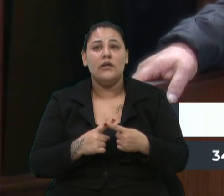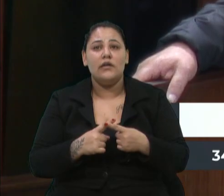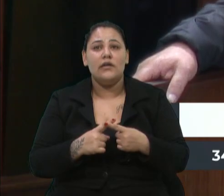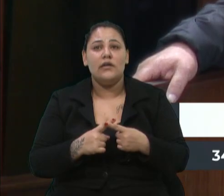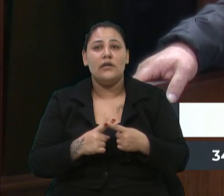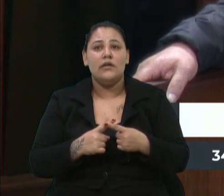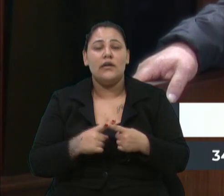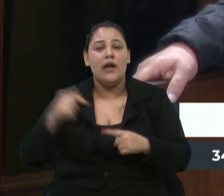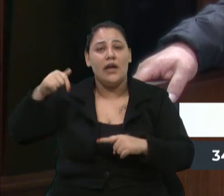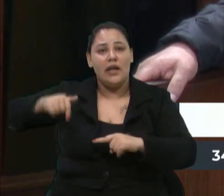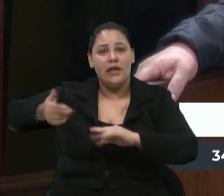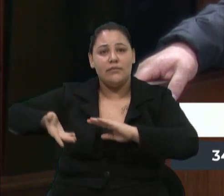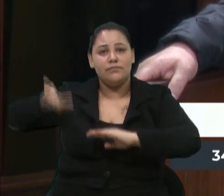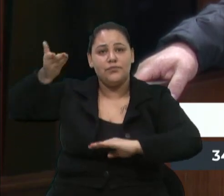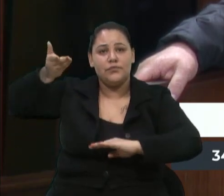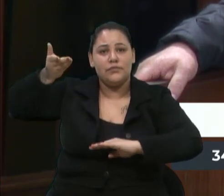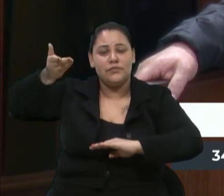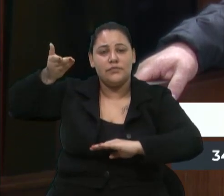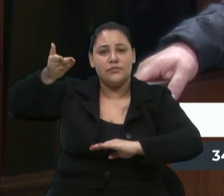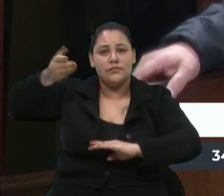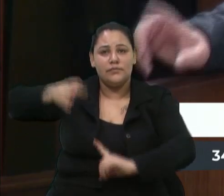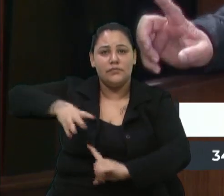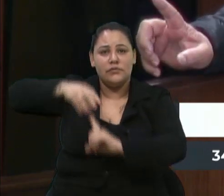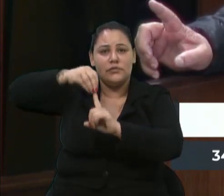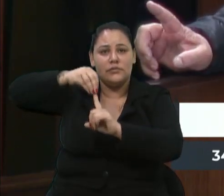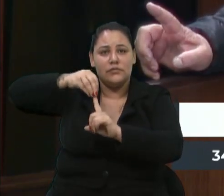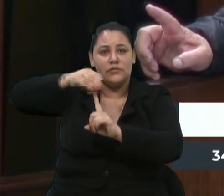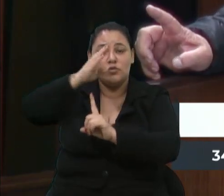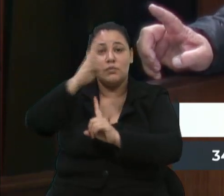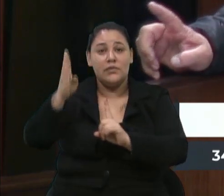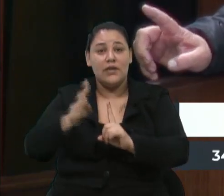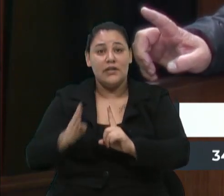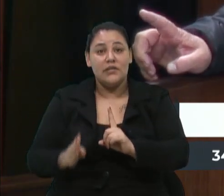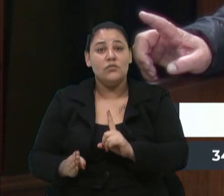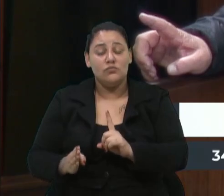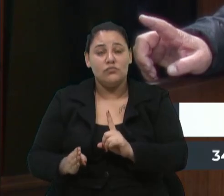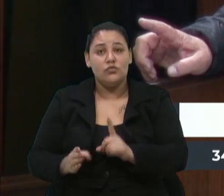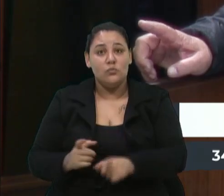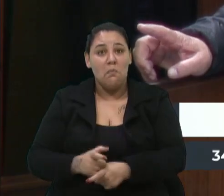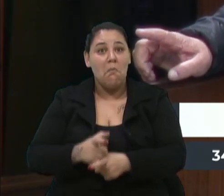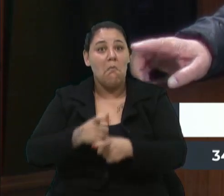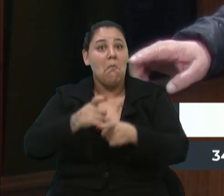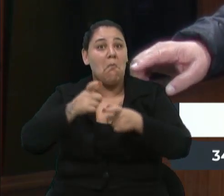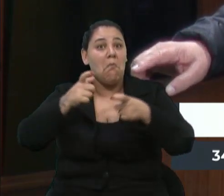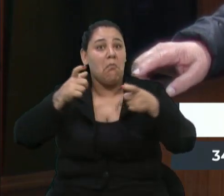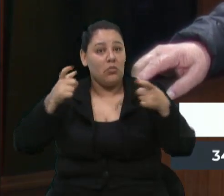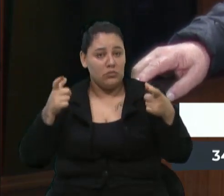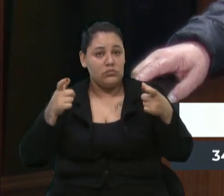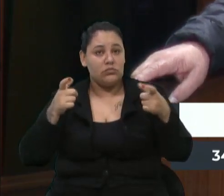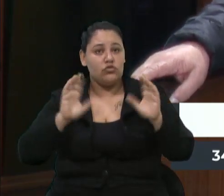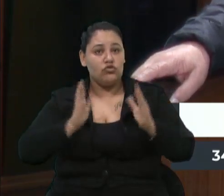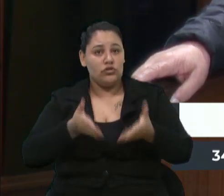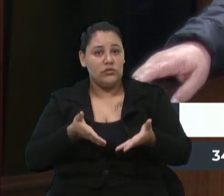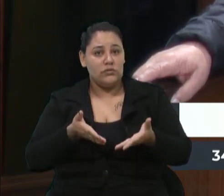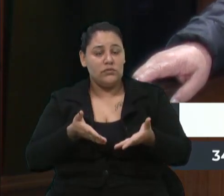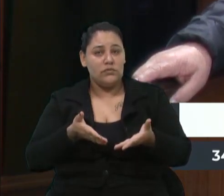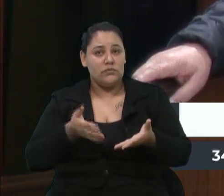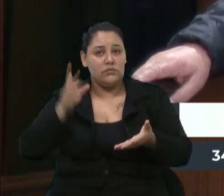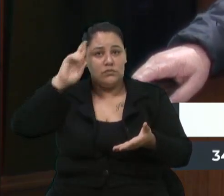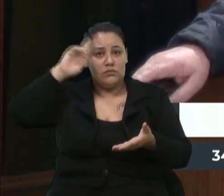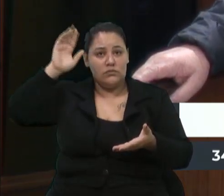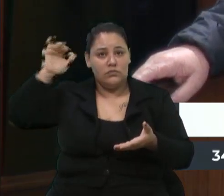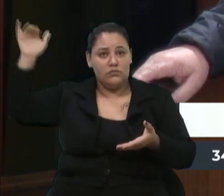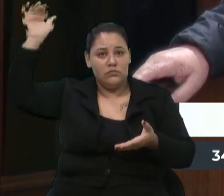dos aumentos real do Brasil, um dos maiores. Então, a direção do Sindicato